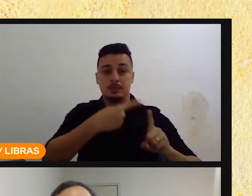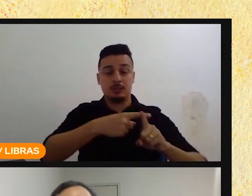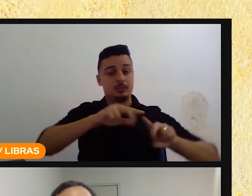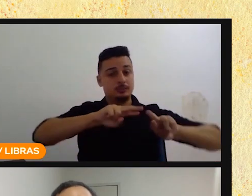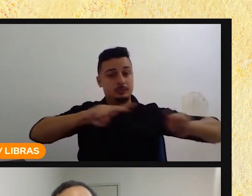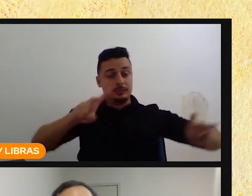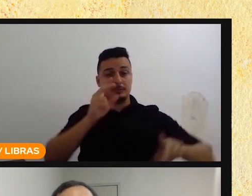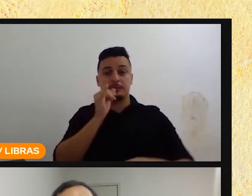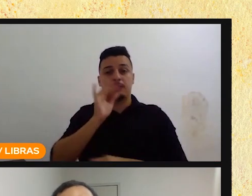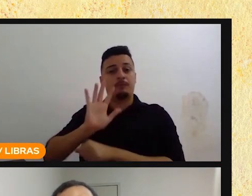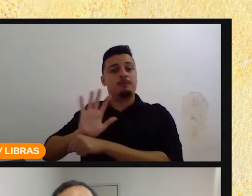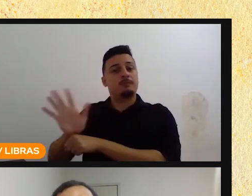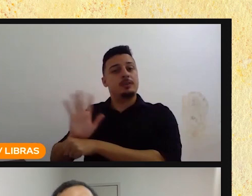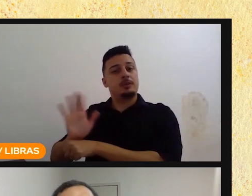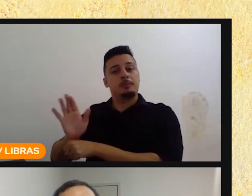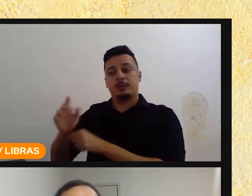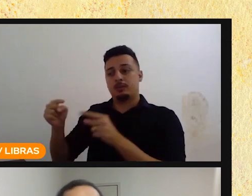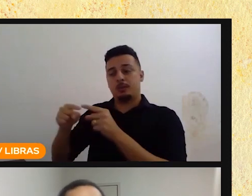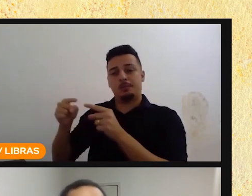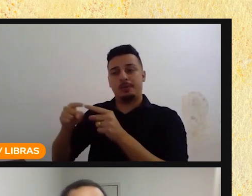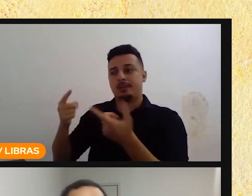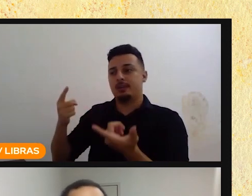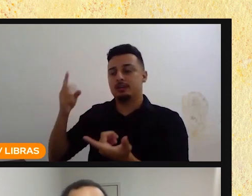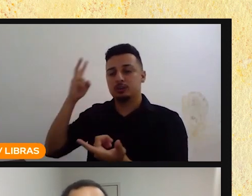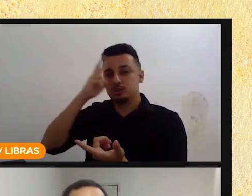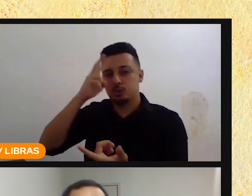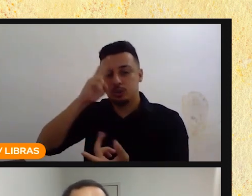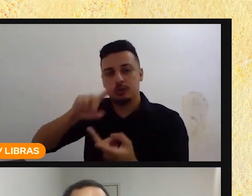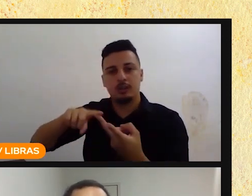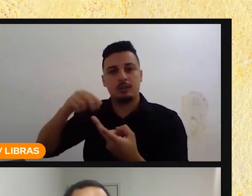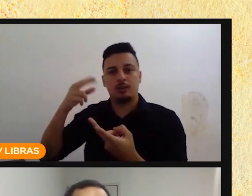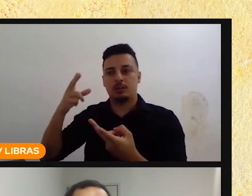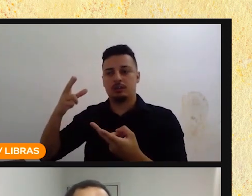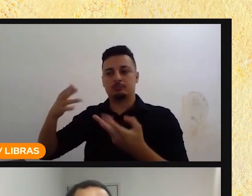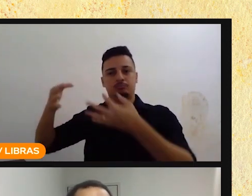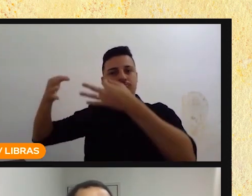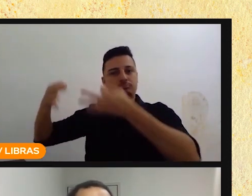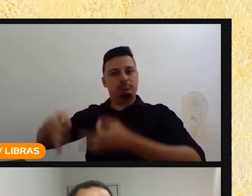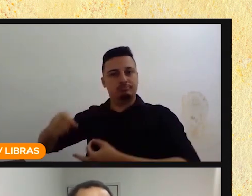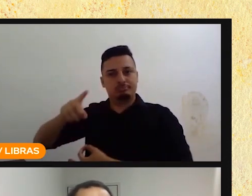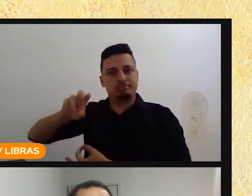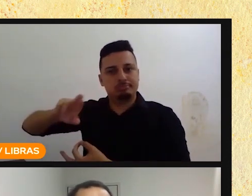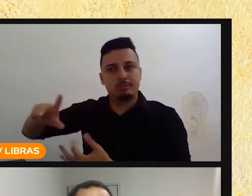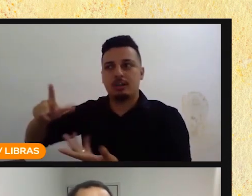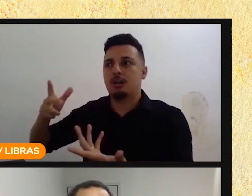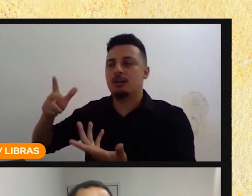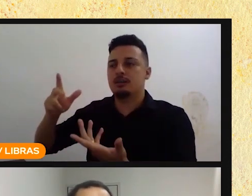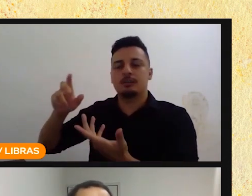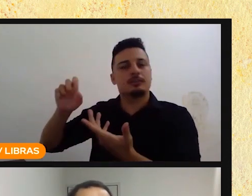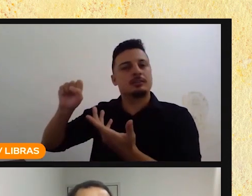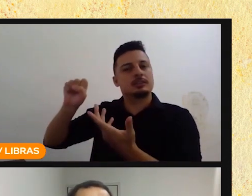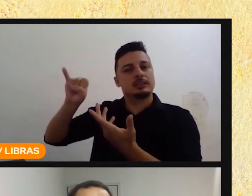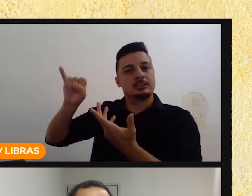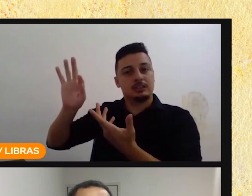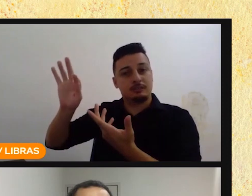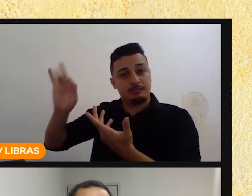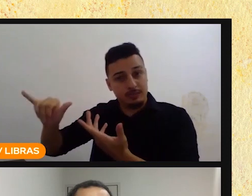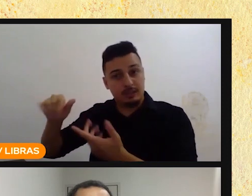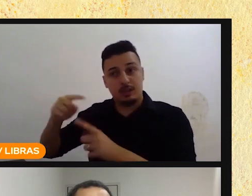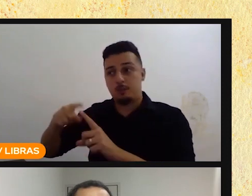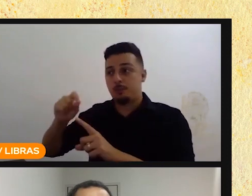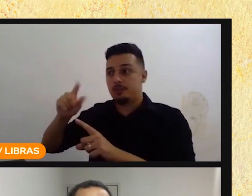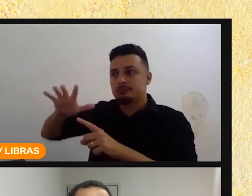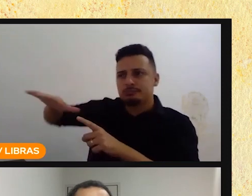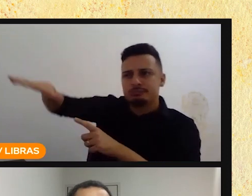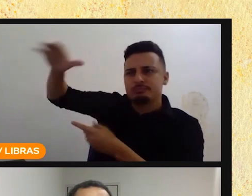e documentário. Eu tenho essa experiência de ter já produzido nos três gêneros. É muito bom estar compartilhando